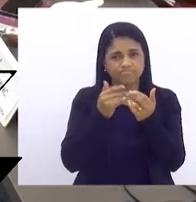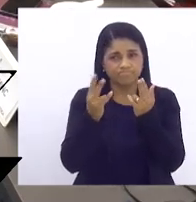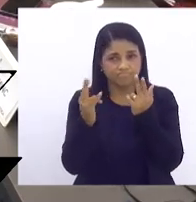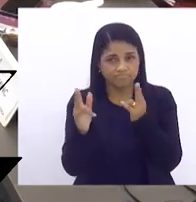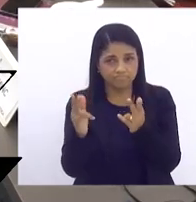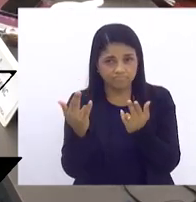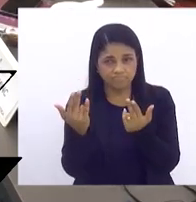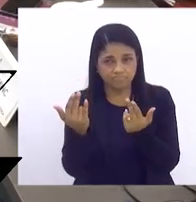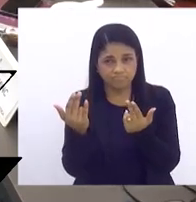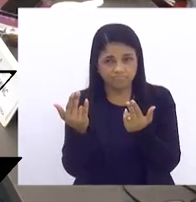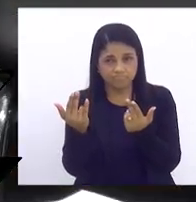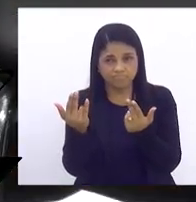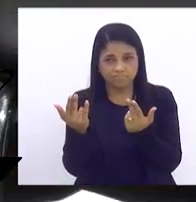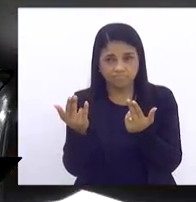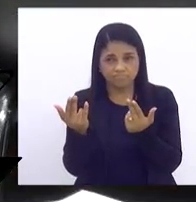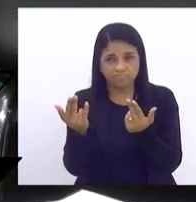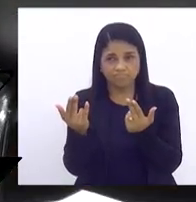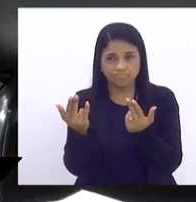até...